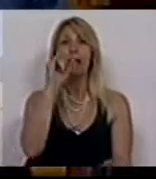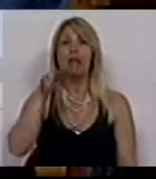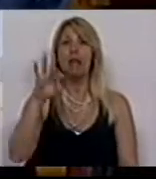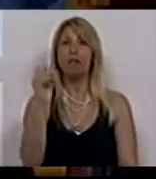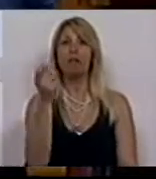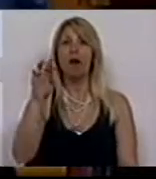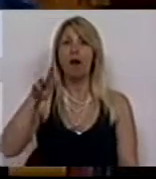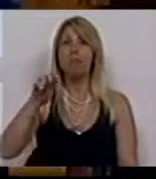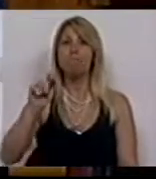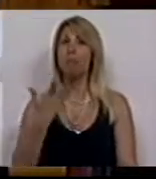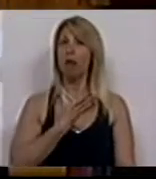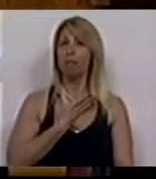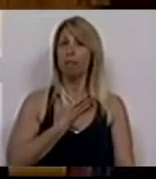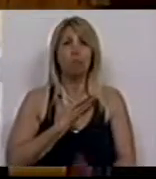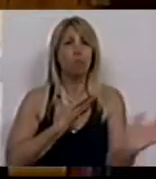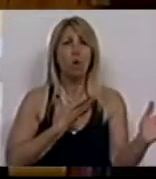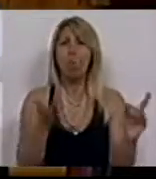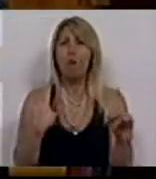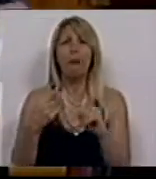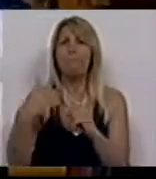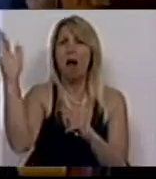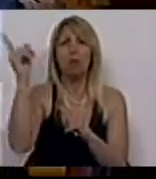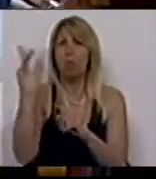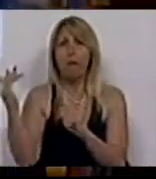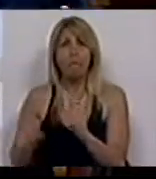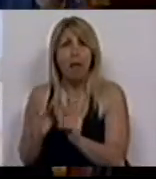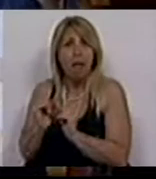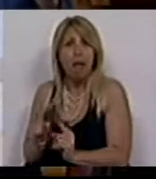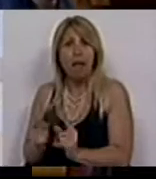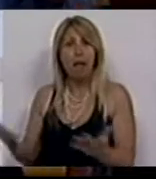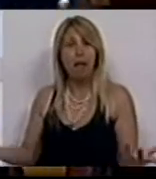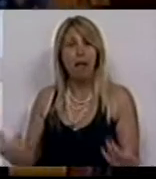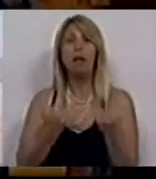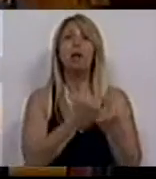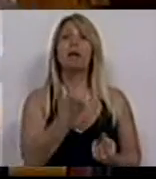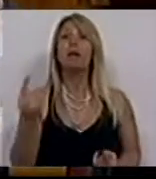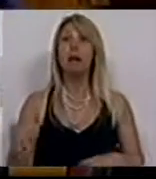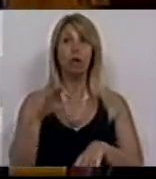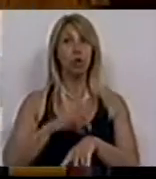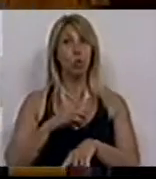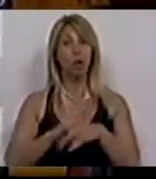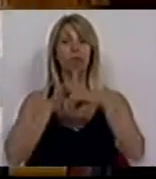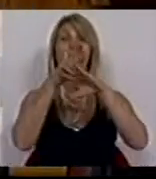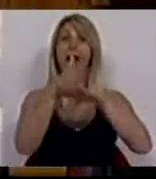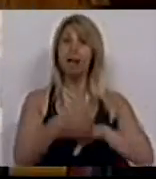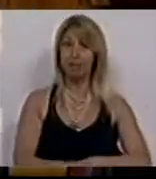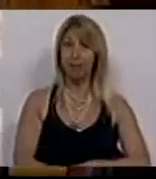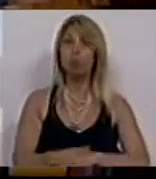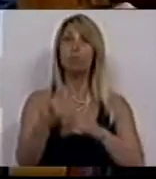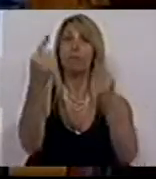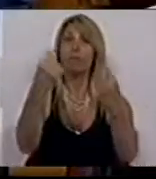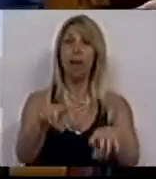Infarmed. Nem mais, nem menos, que cada doente tenha acesso ao medicamento mais